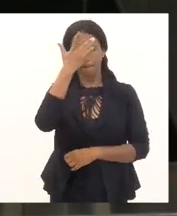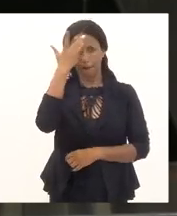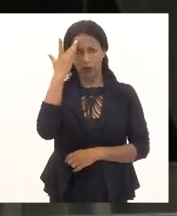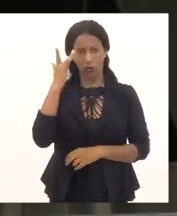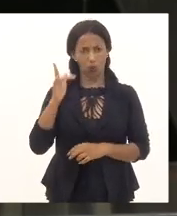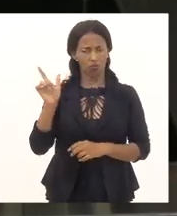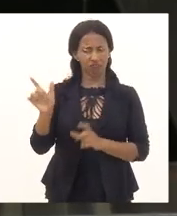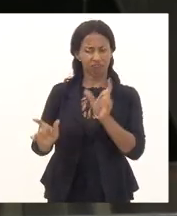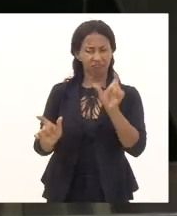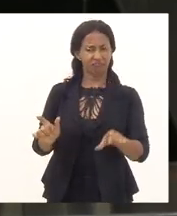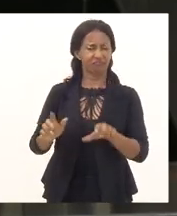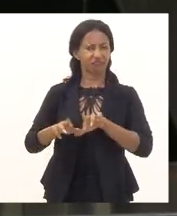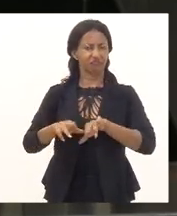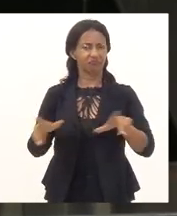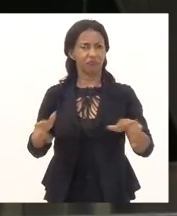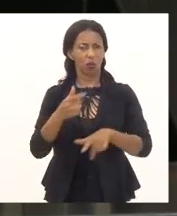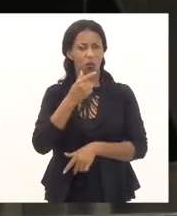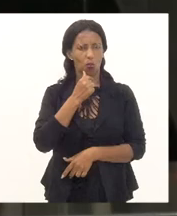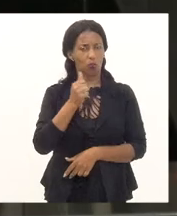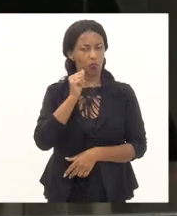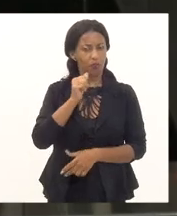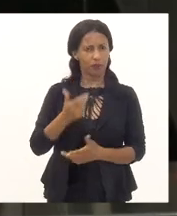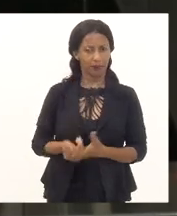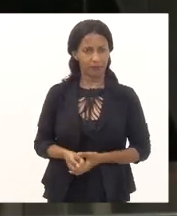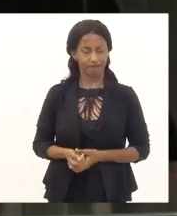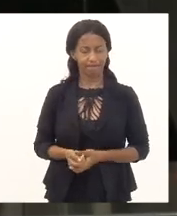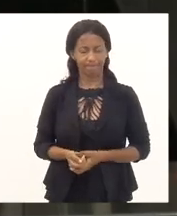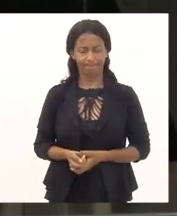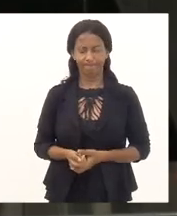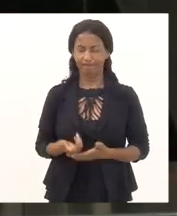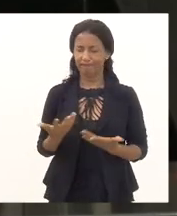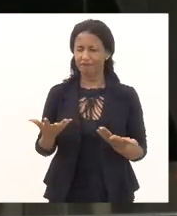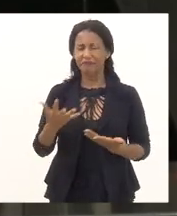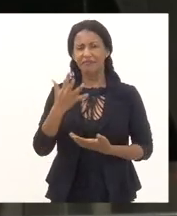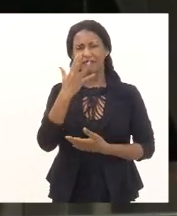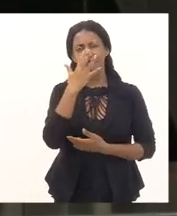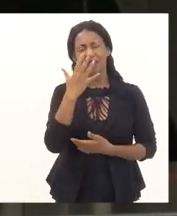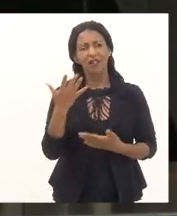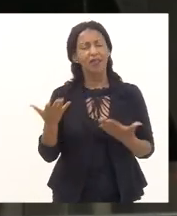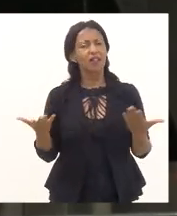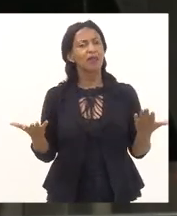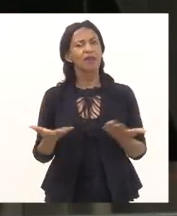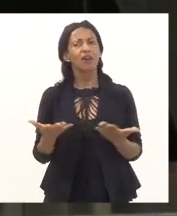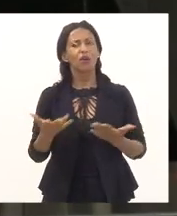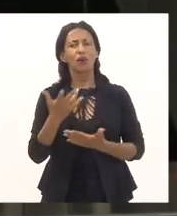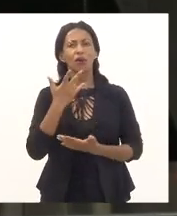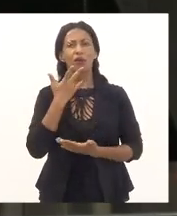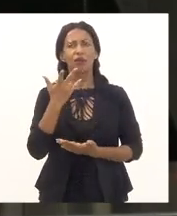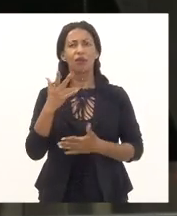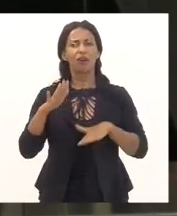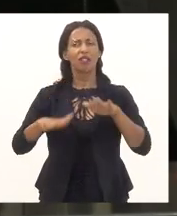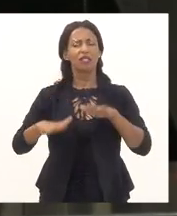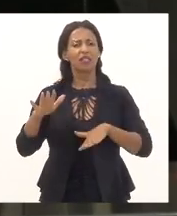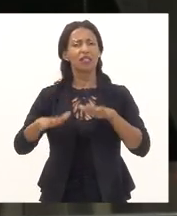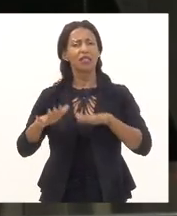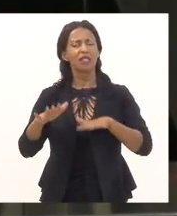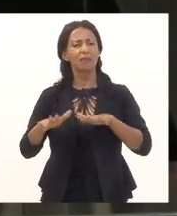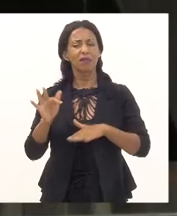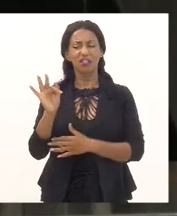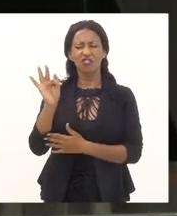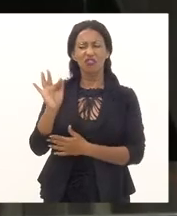sexo diferente. É incrível. E aqui agora, o que eu vou falar é independente da questão de